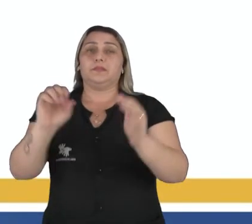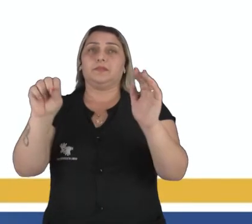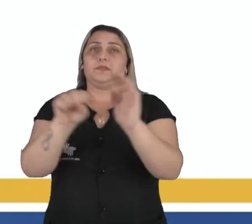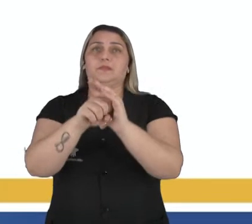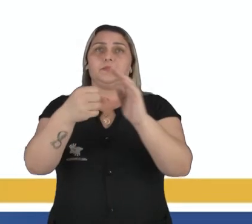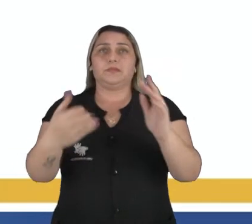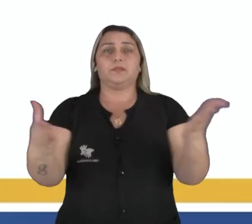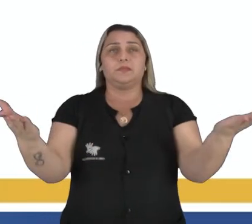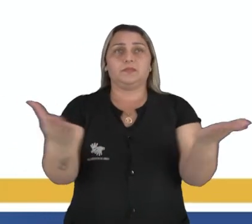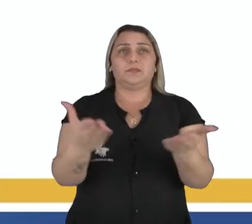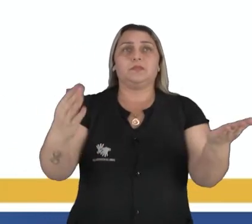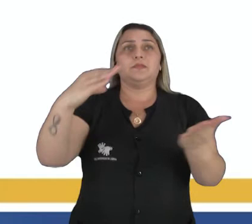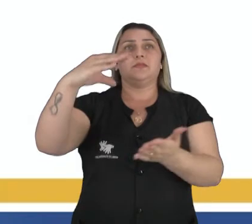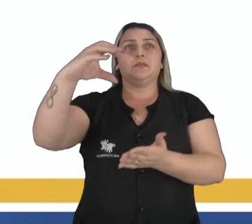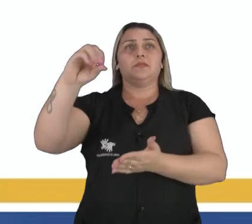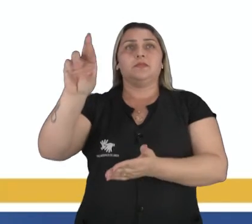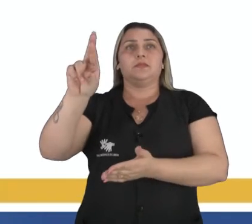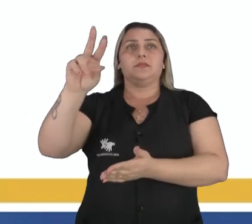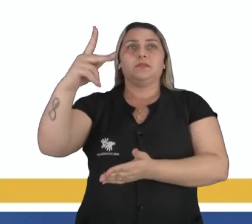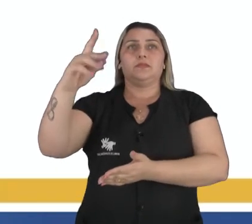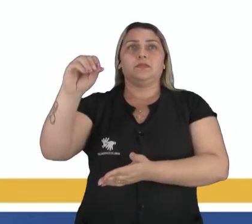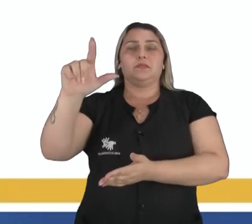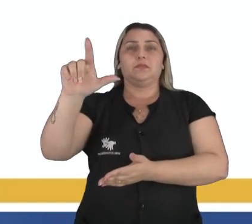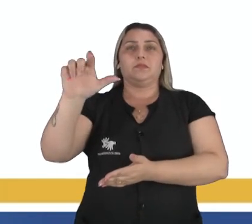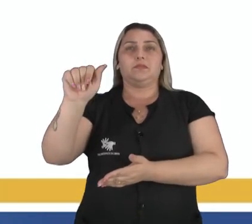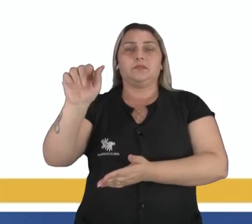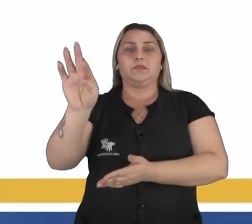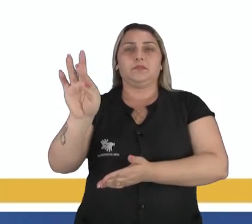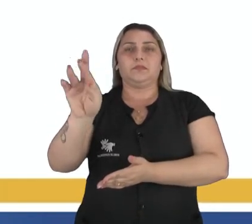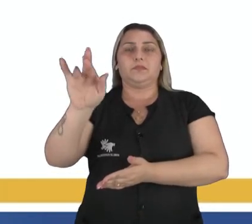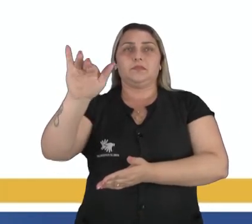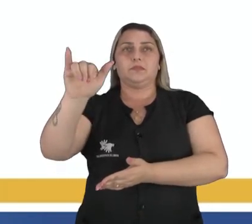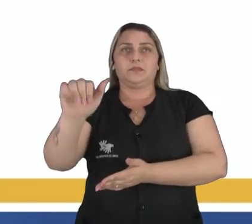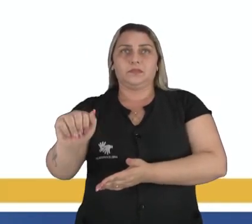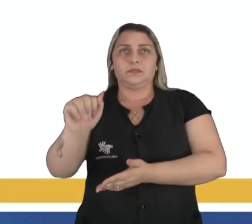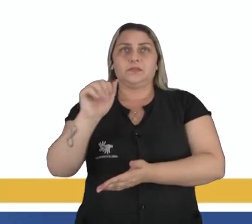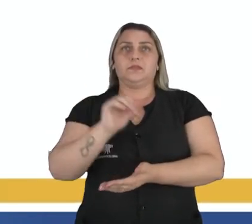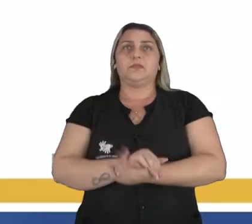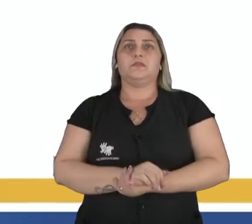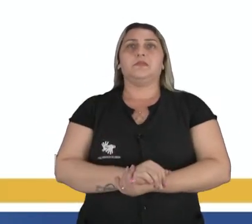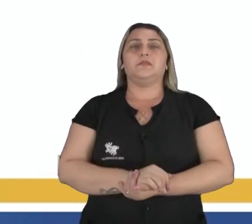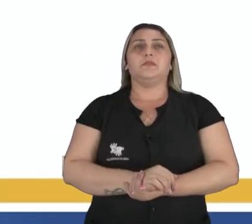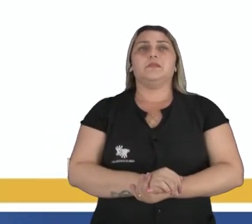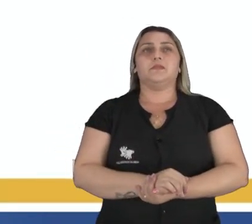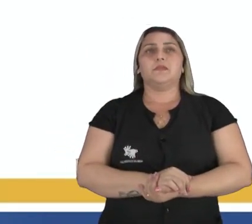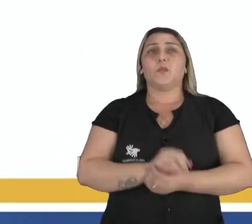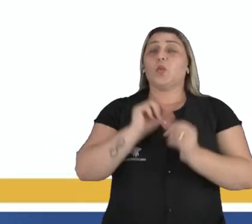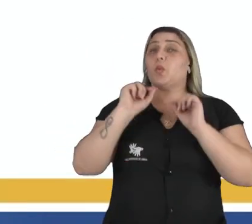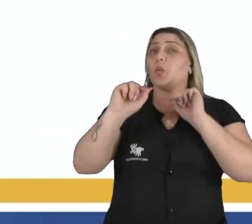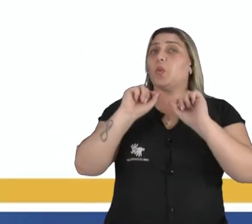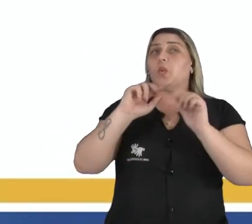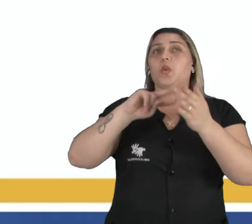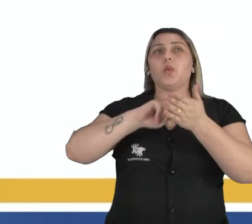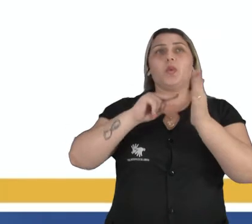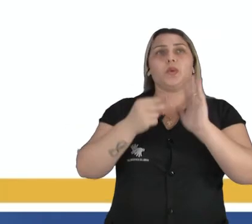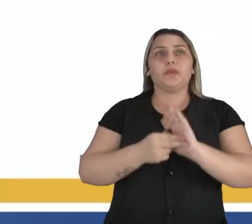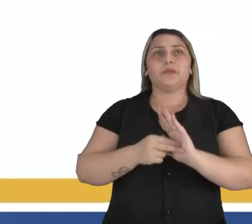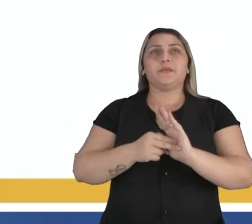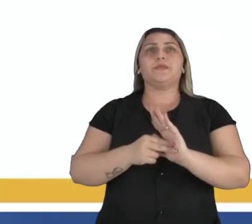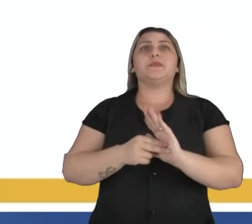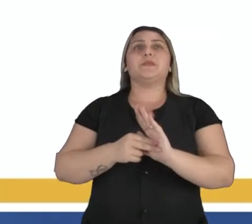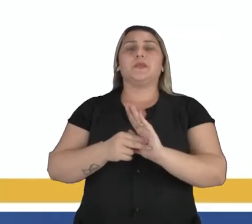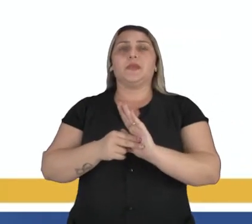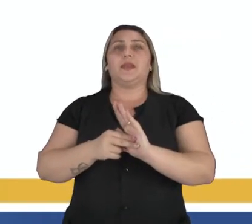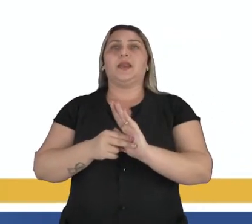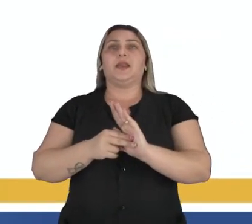hoje tem a questão da corpolatria que é o transtorno de dismórfico corporal o que que acontece o